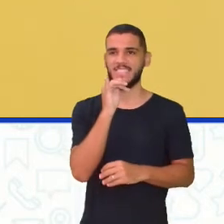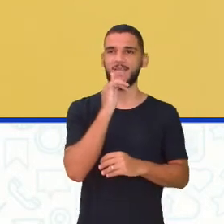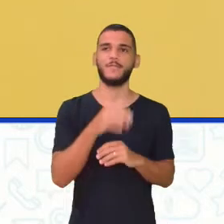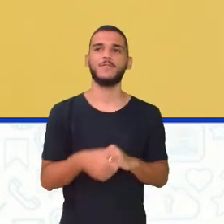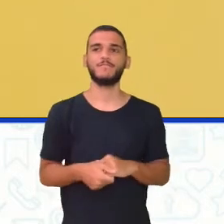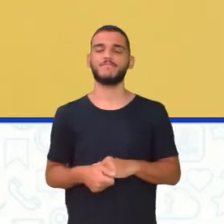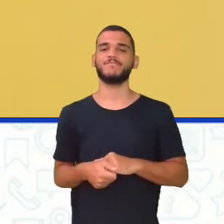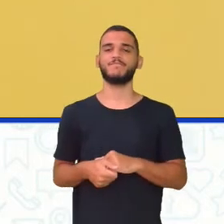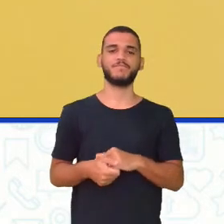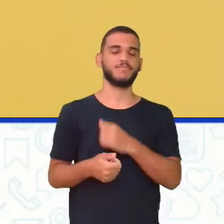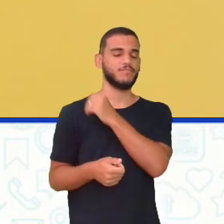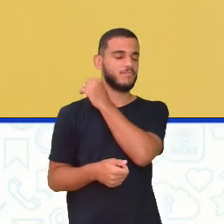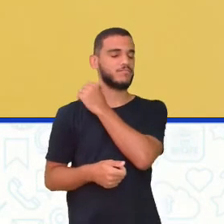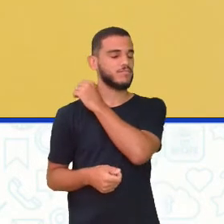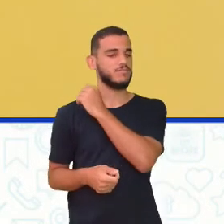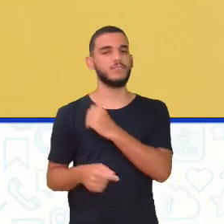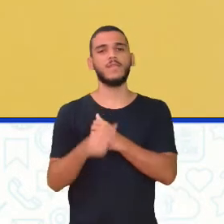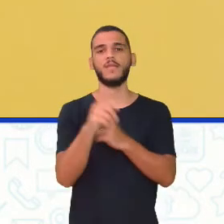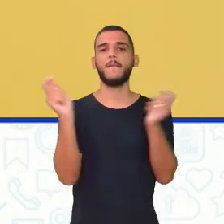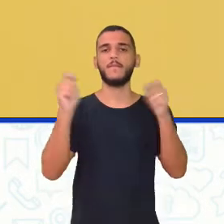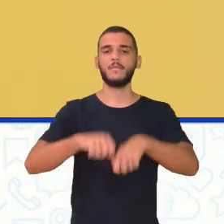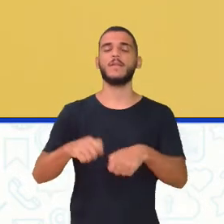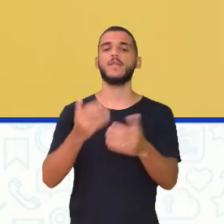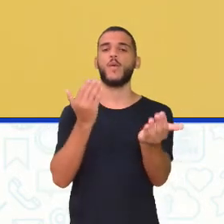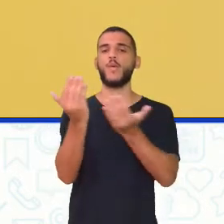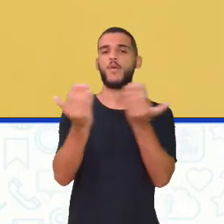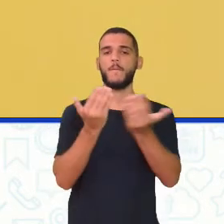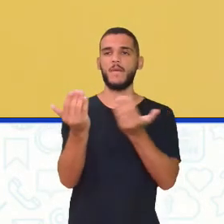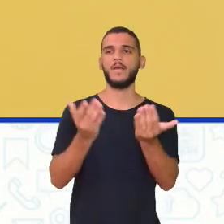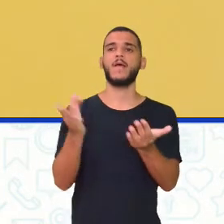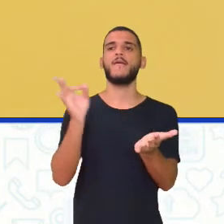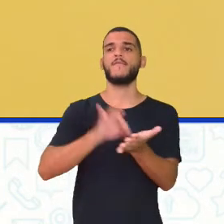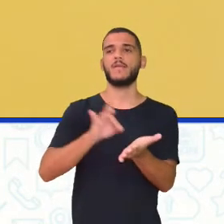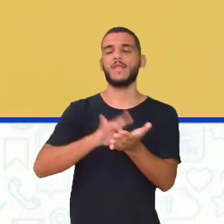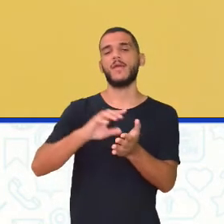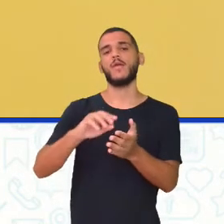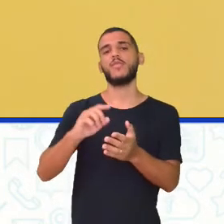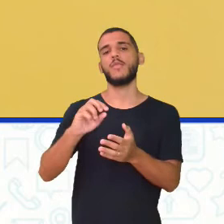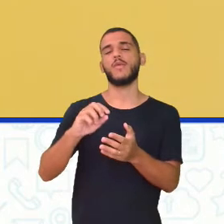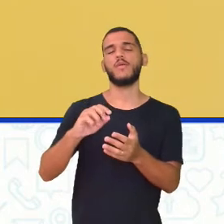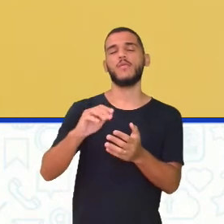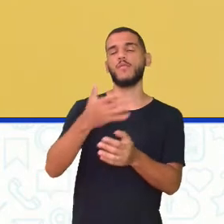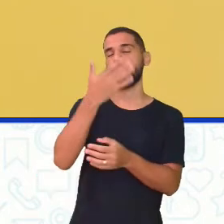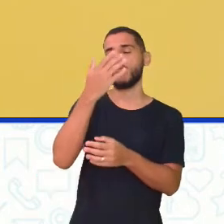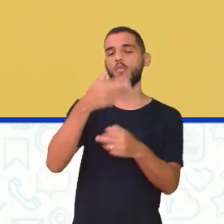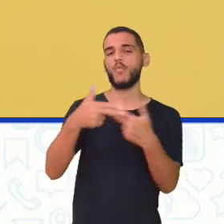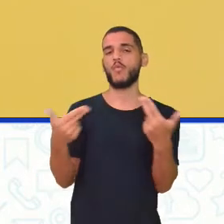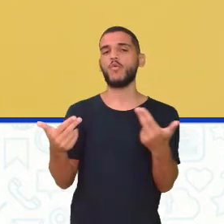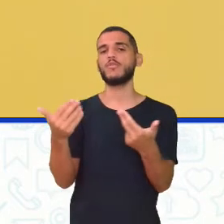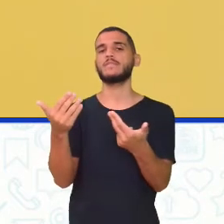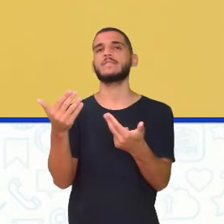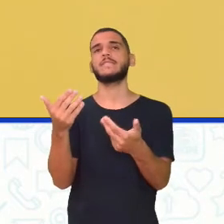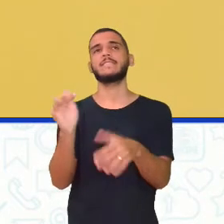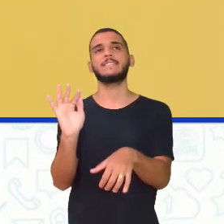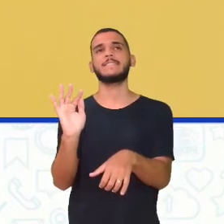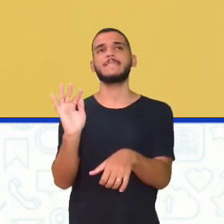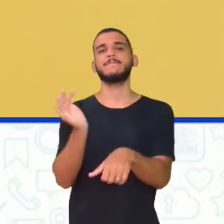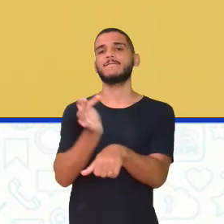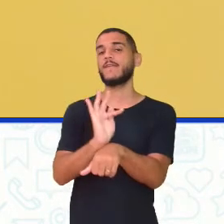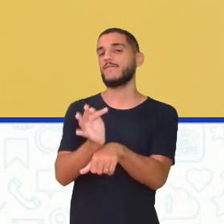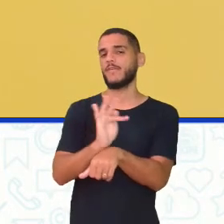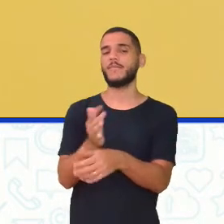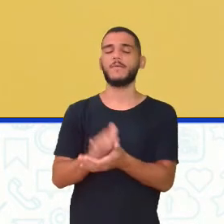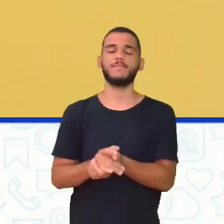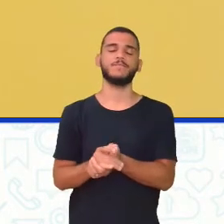de comparação, você pode comparar uma situação real com algo fictício. Muita gente não sabe disso, né? E acha que